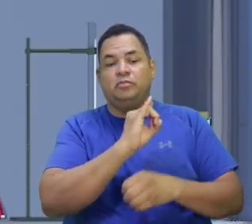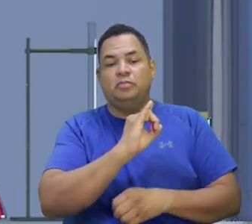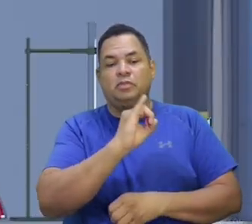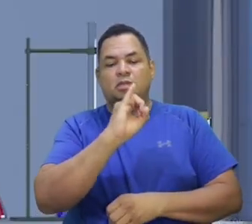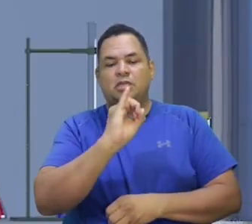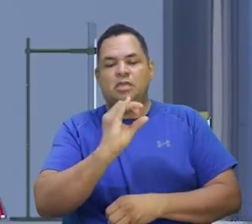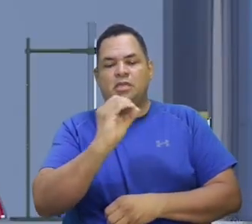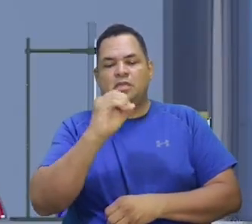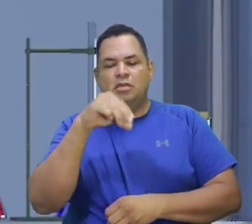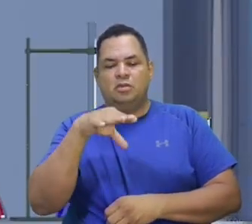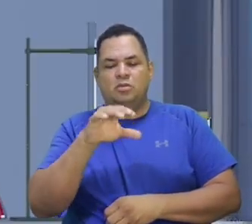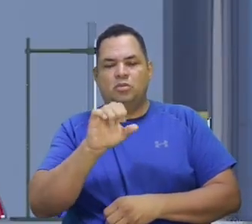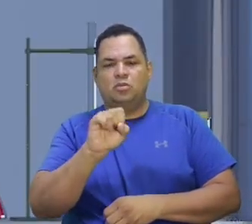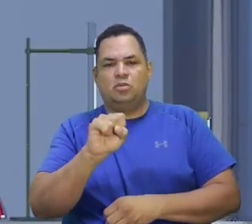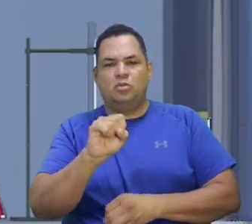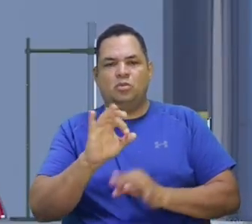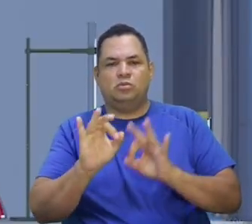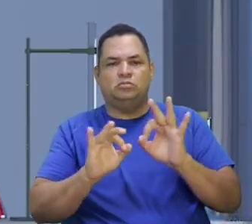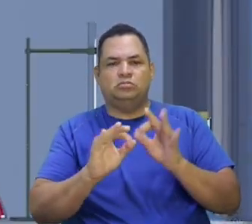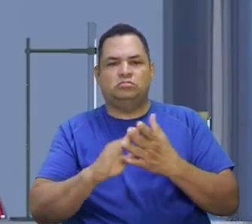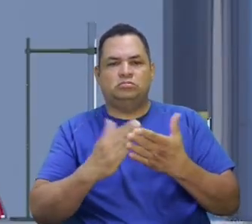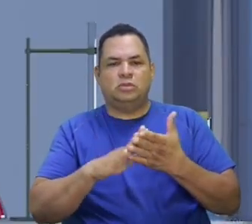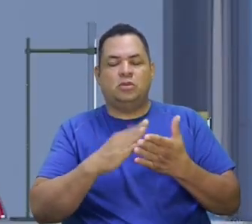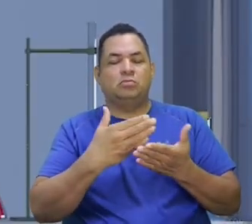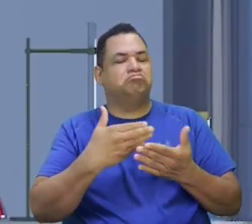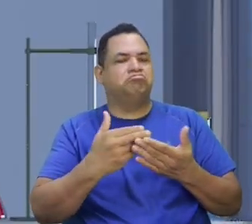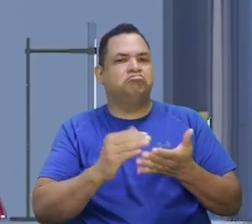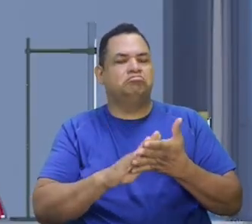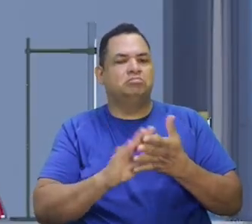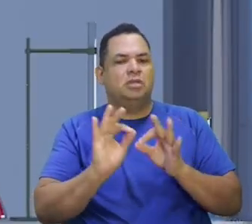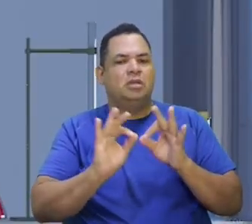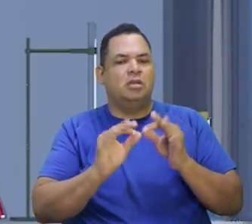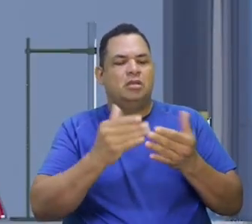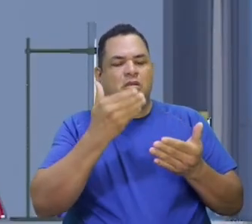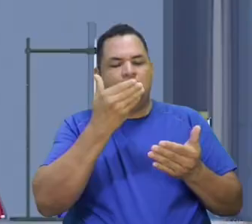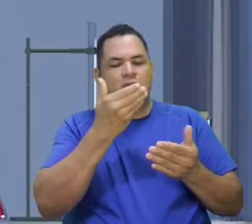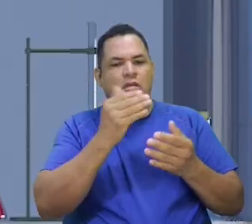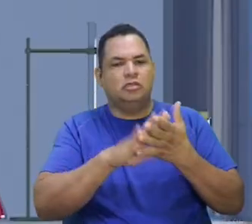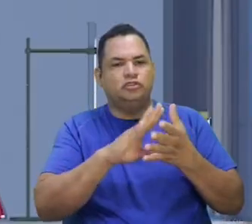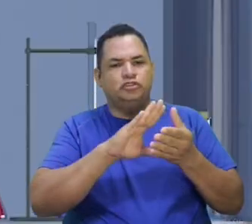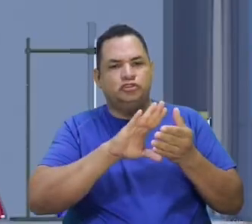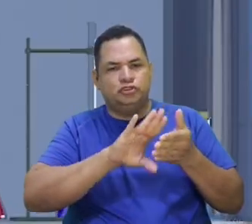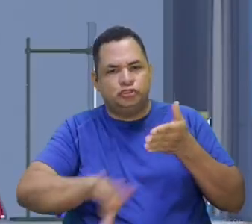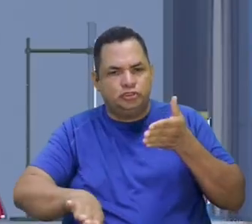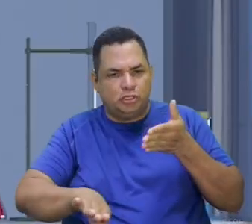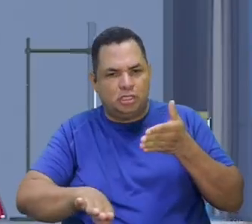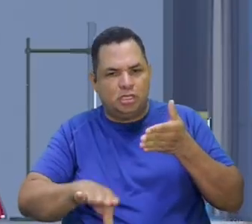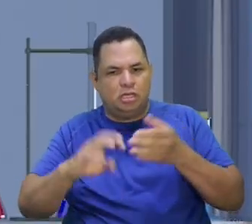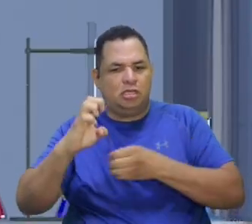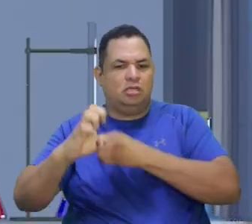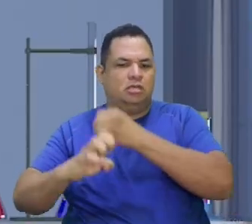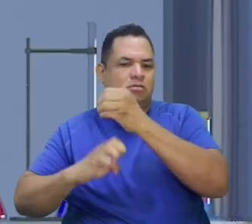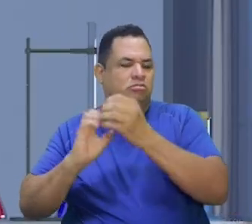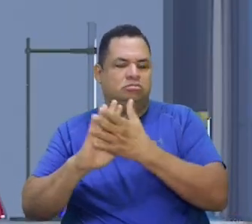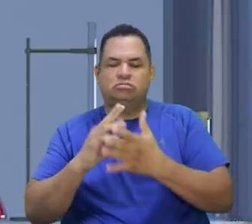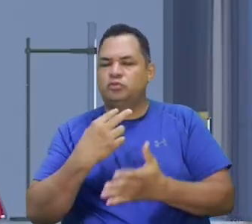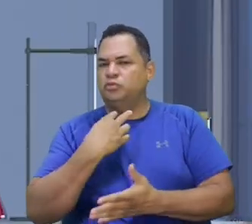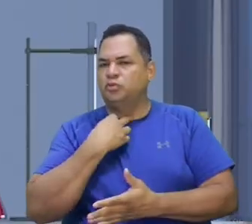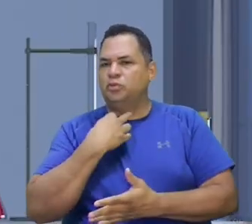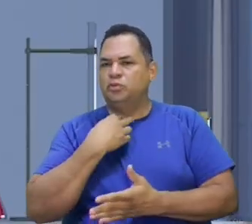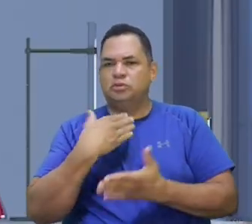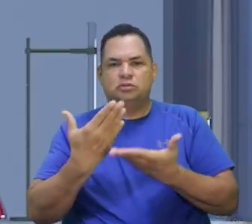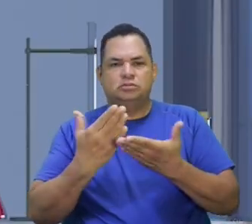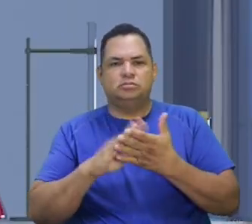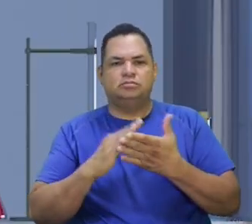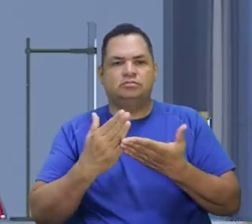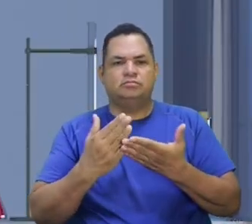é qualquer elétron que a gente pode retirar durante a distribuição para dizer que ele perdeu. Assim como